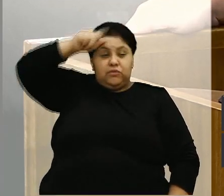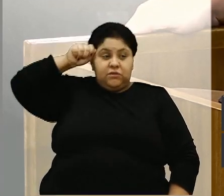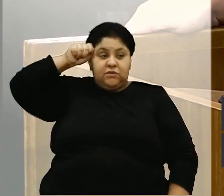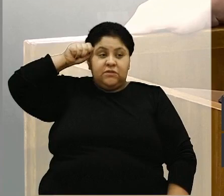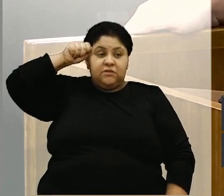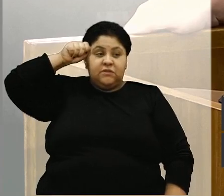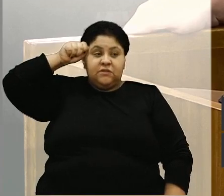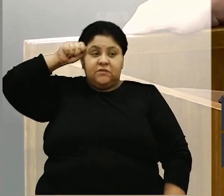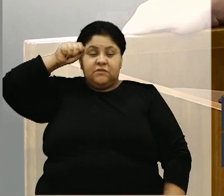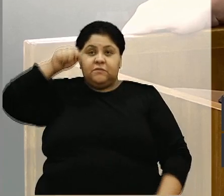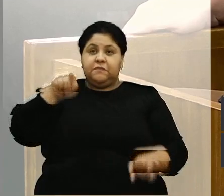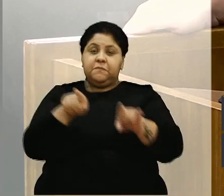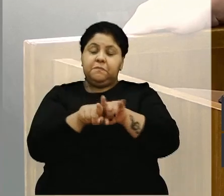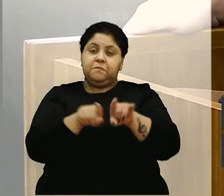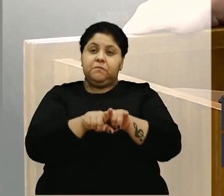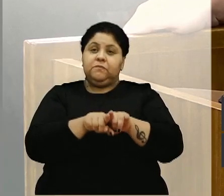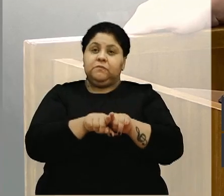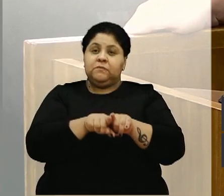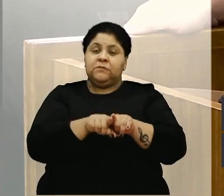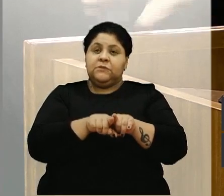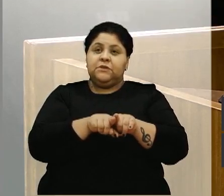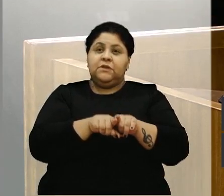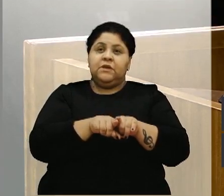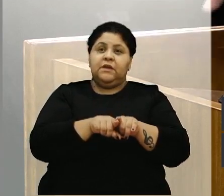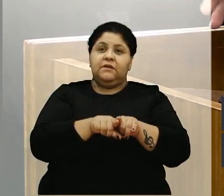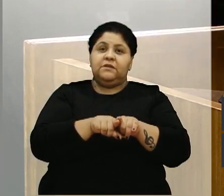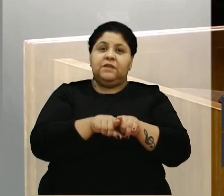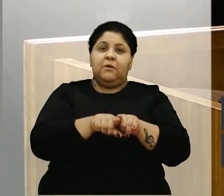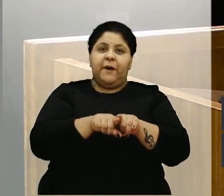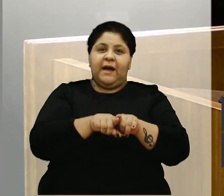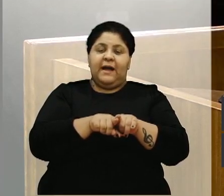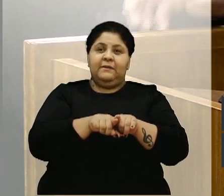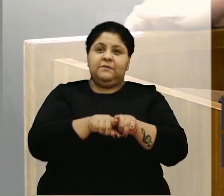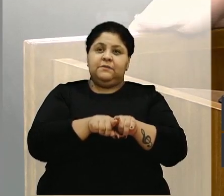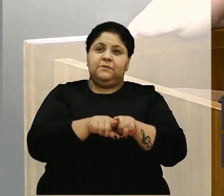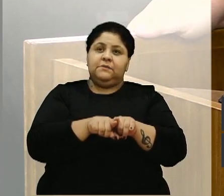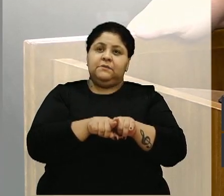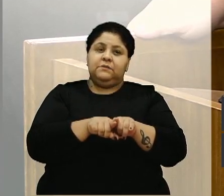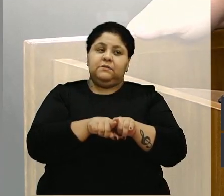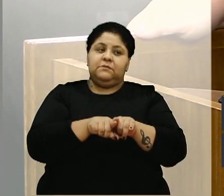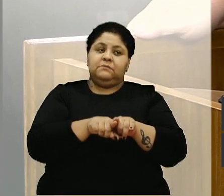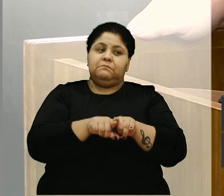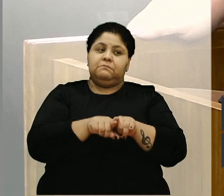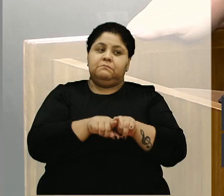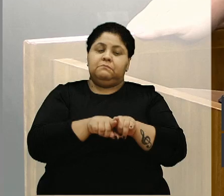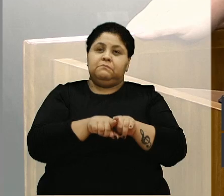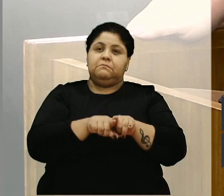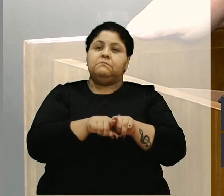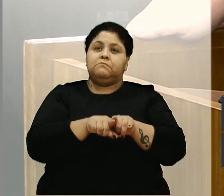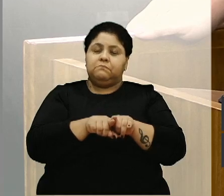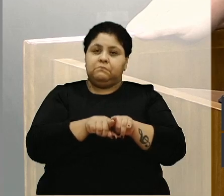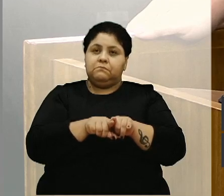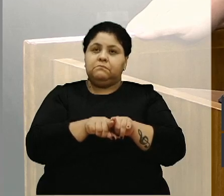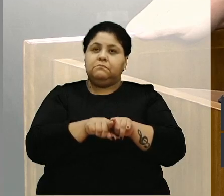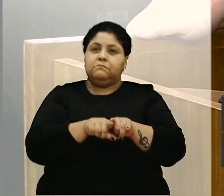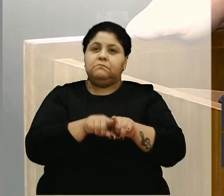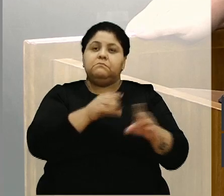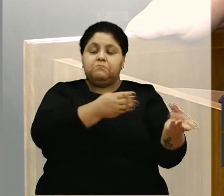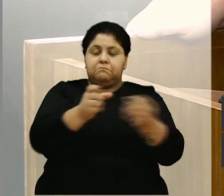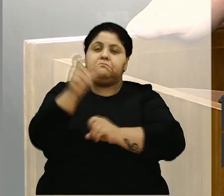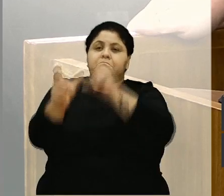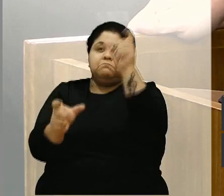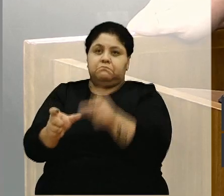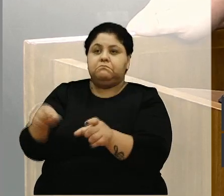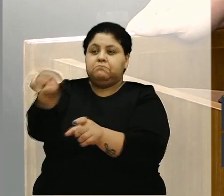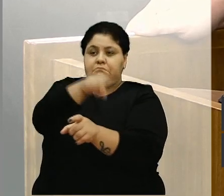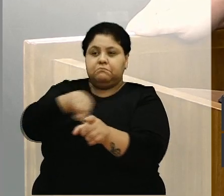prefeita. Votaram contra. Esse é o coração mais gelado que eu já vi. E muita gente de